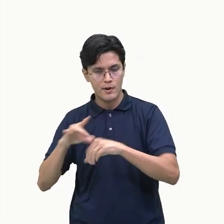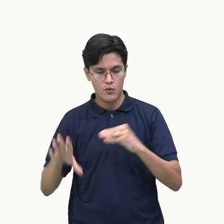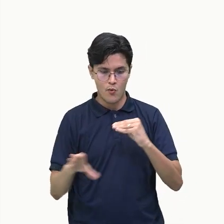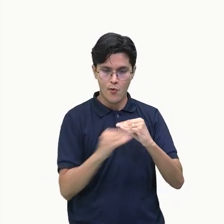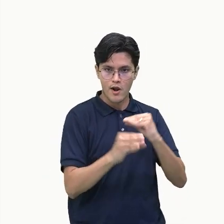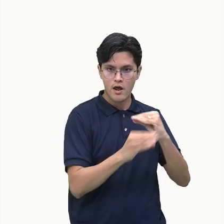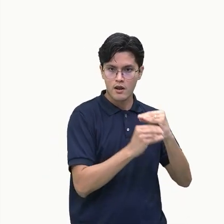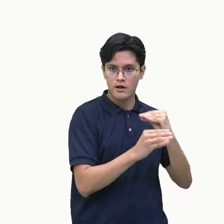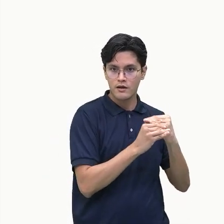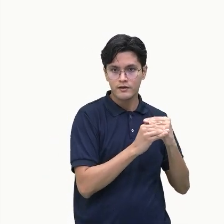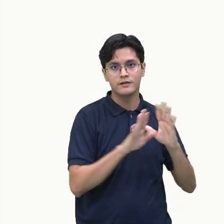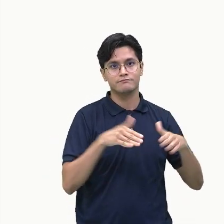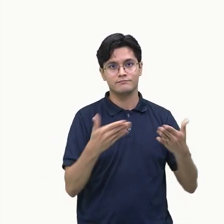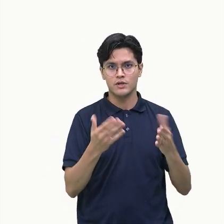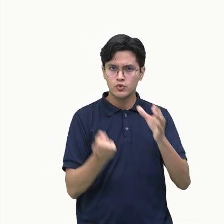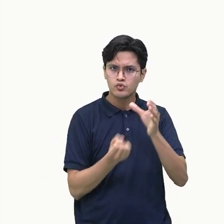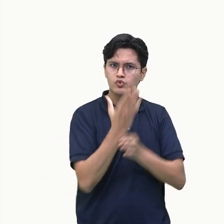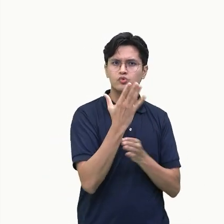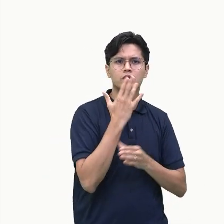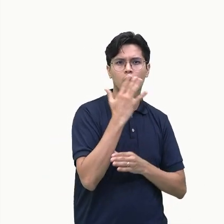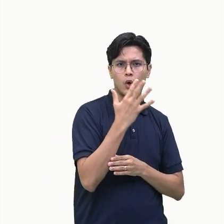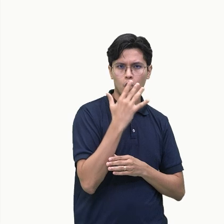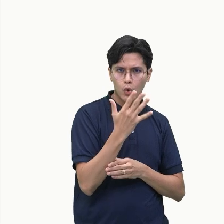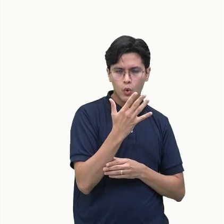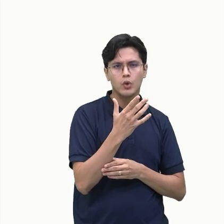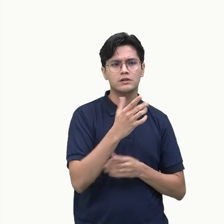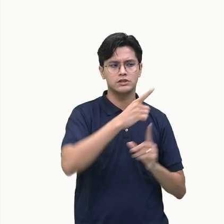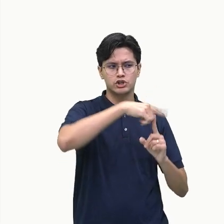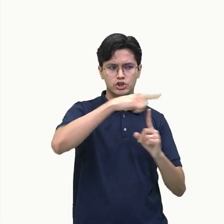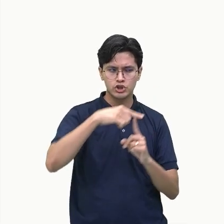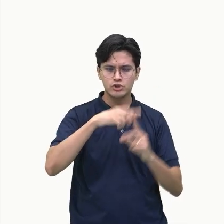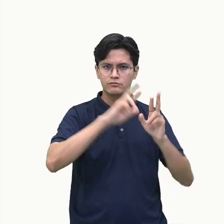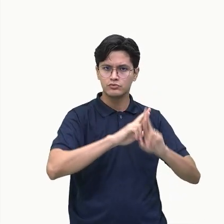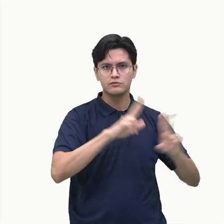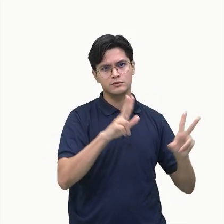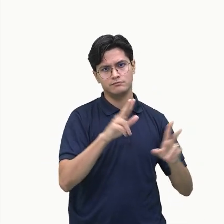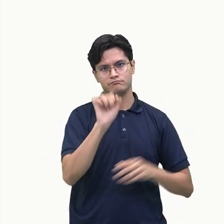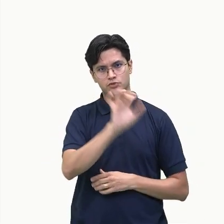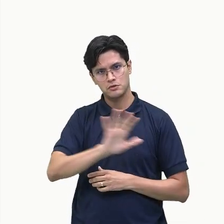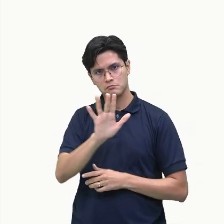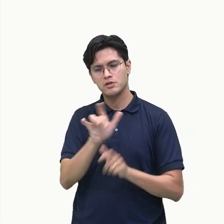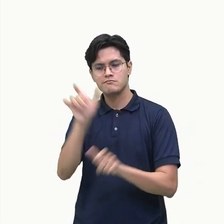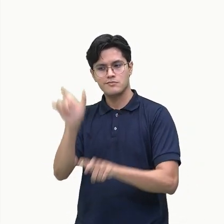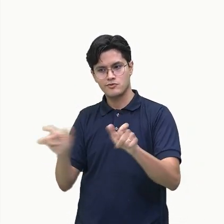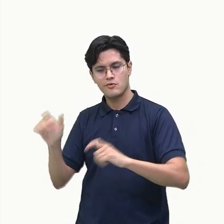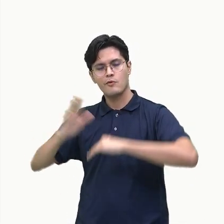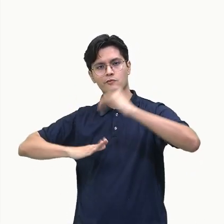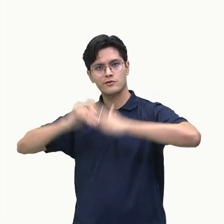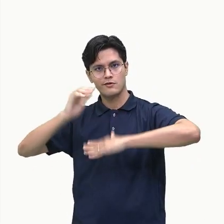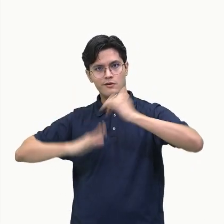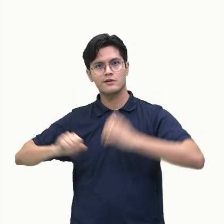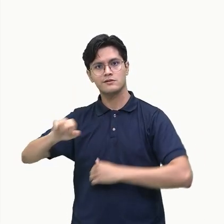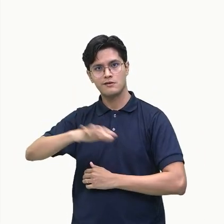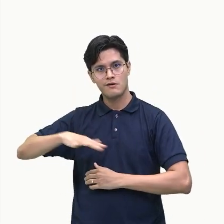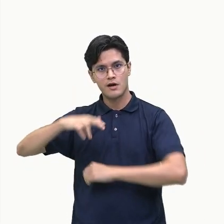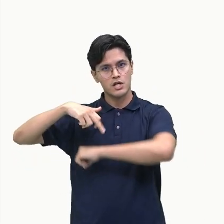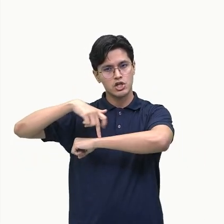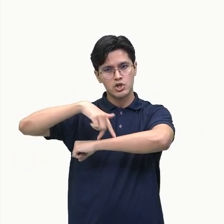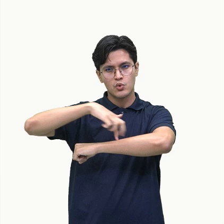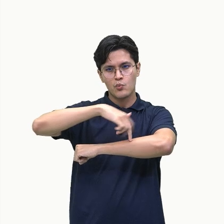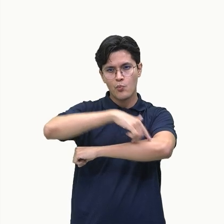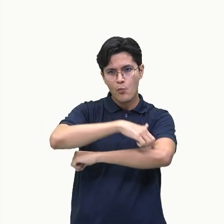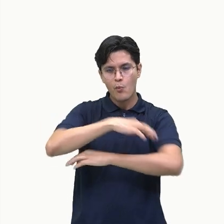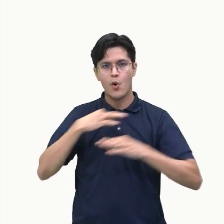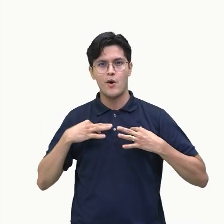E geralmente as pessoas que trabalham com moda, com arquitetura, com pintura de ambientes, eles